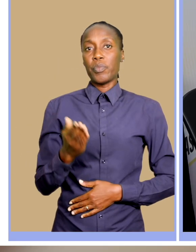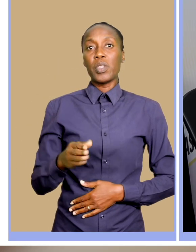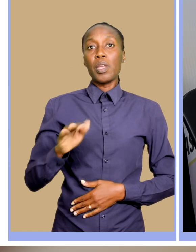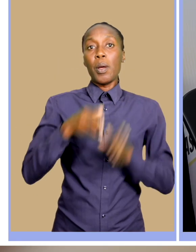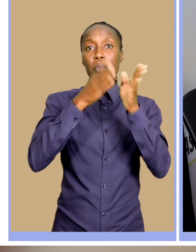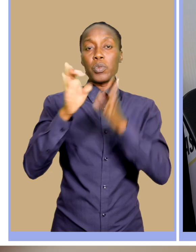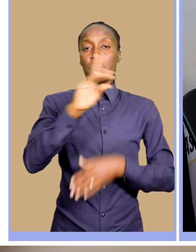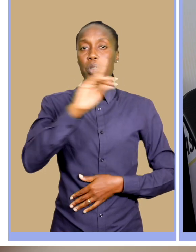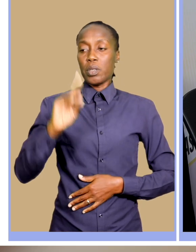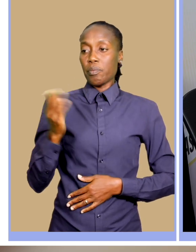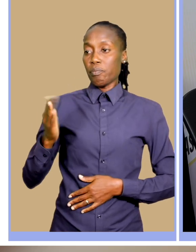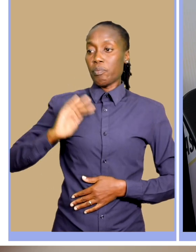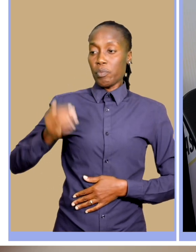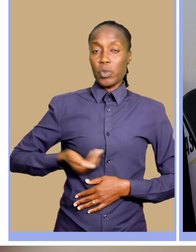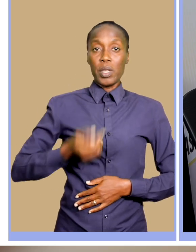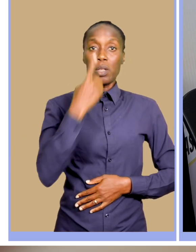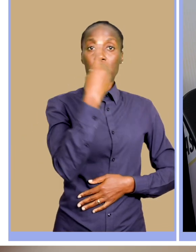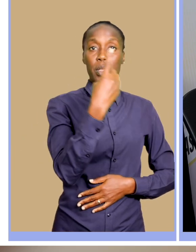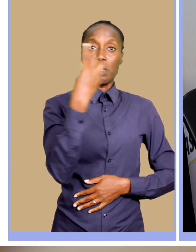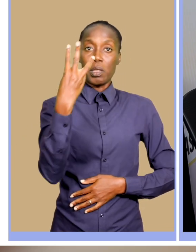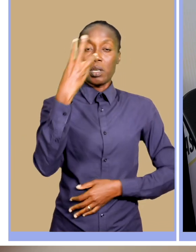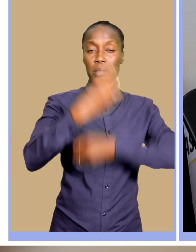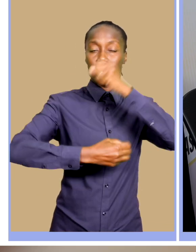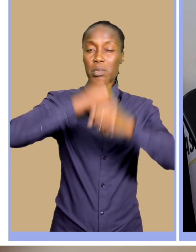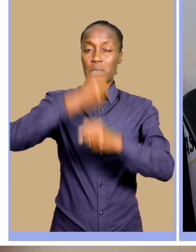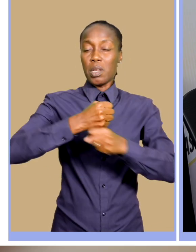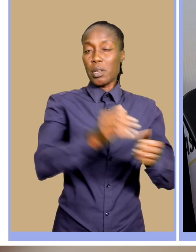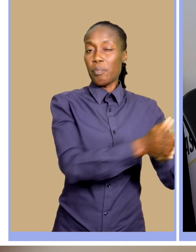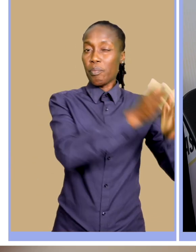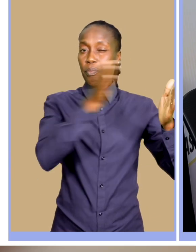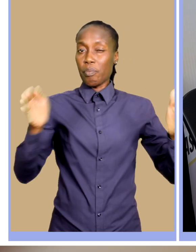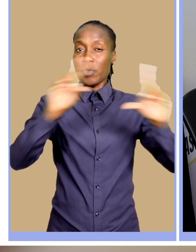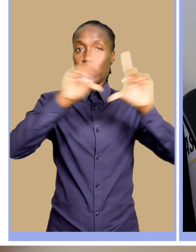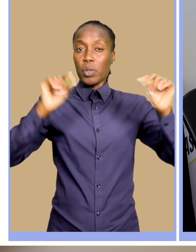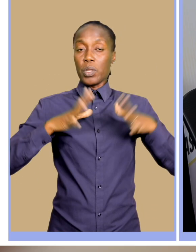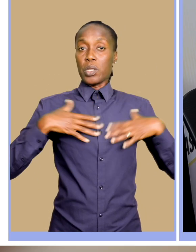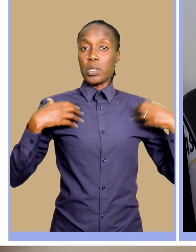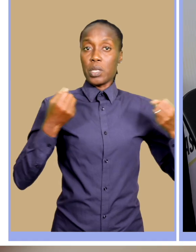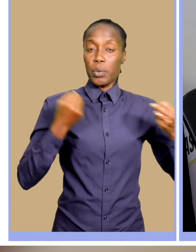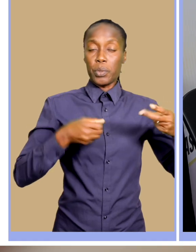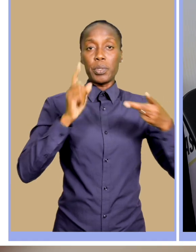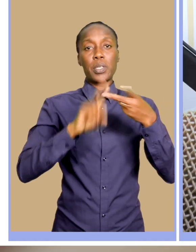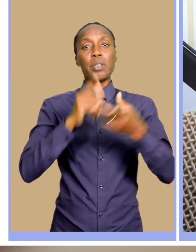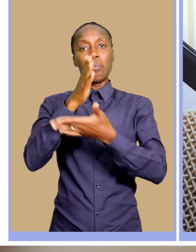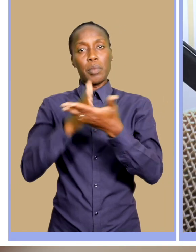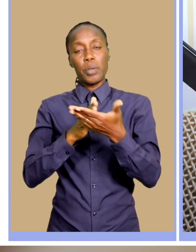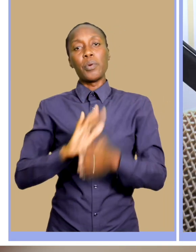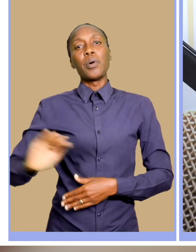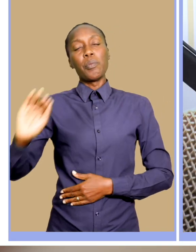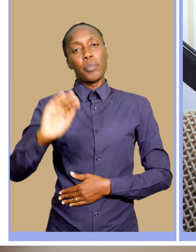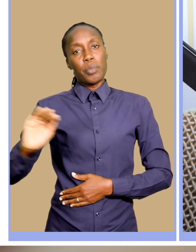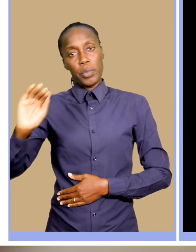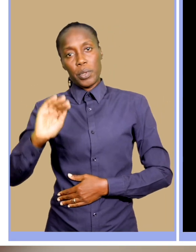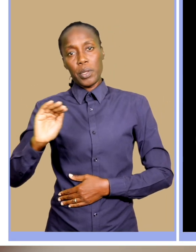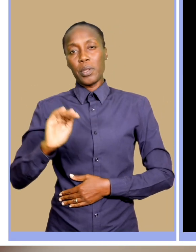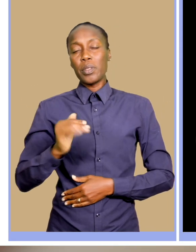a saúde pública, tem muita coisa para conversar conosco neste tema. Com certeza.